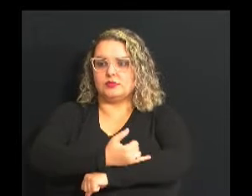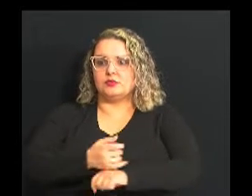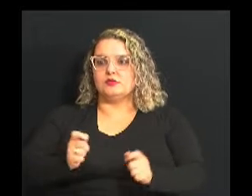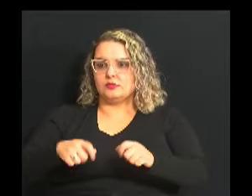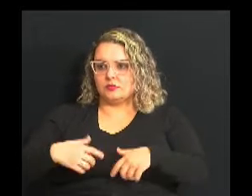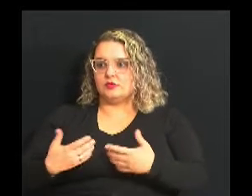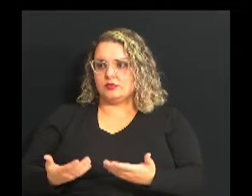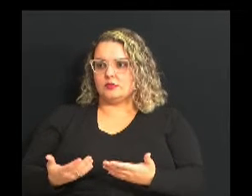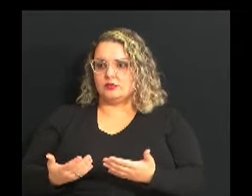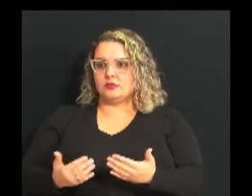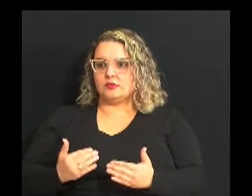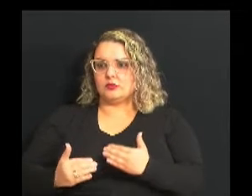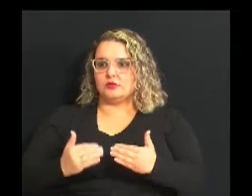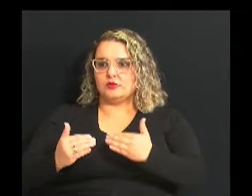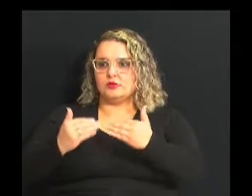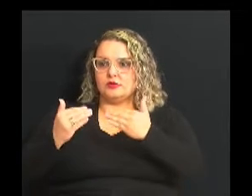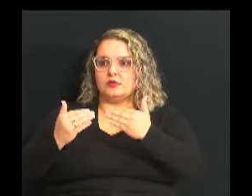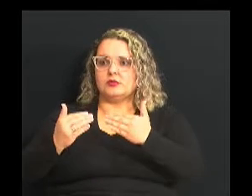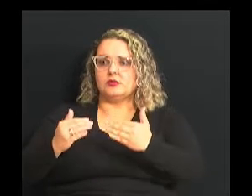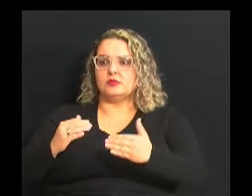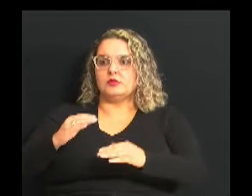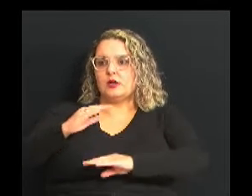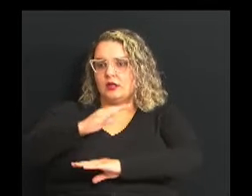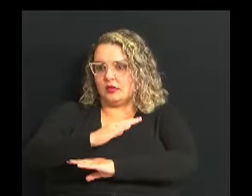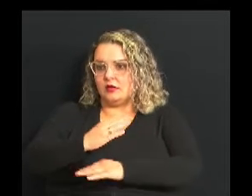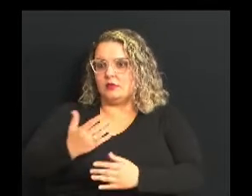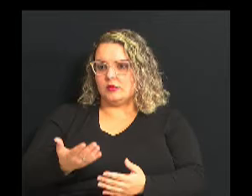da TIC na Câmara Municipal.